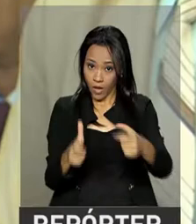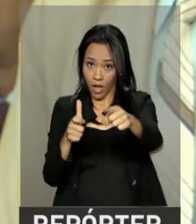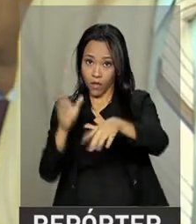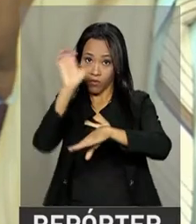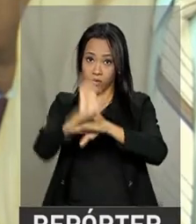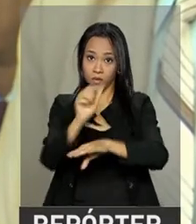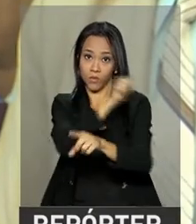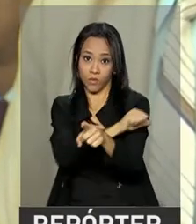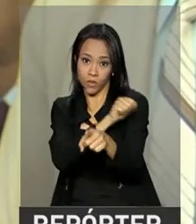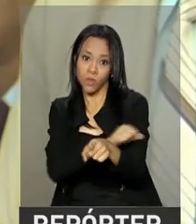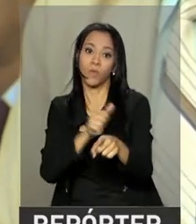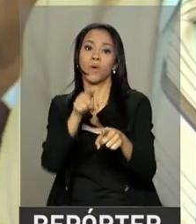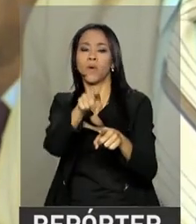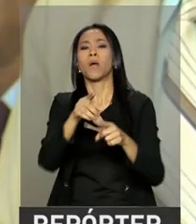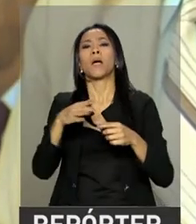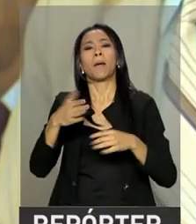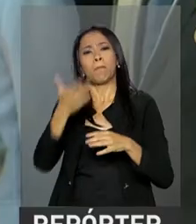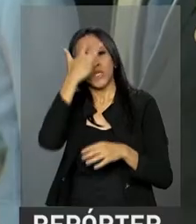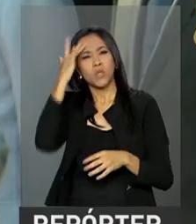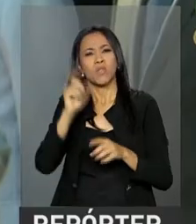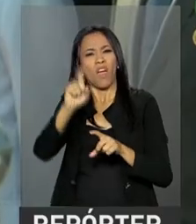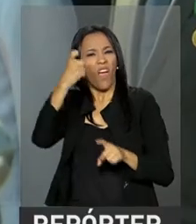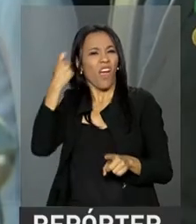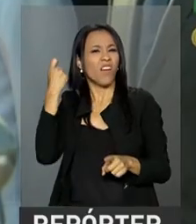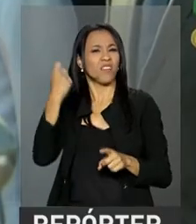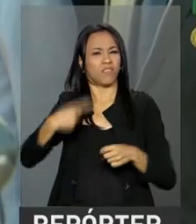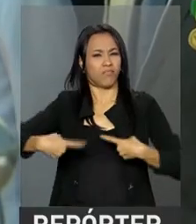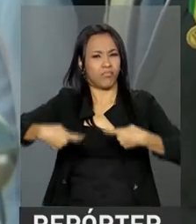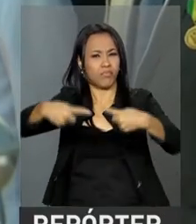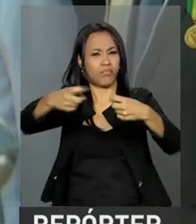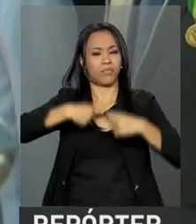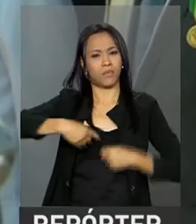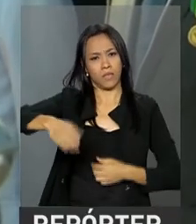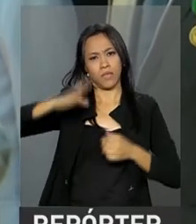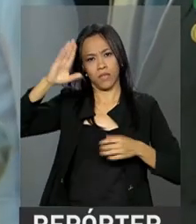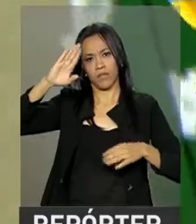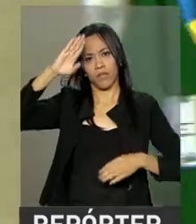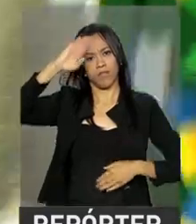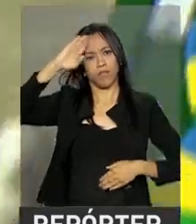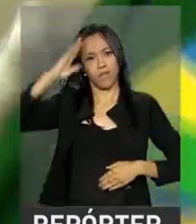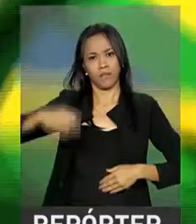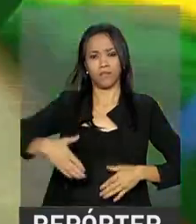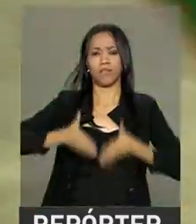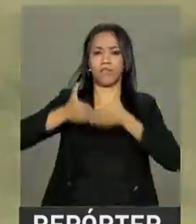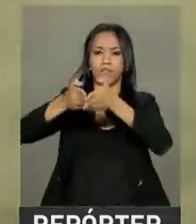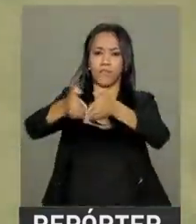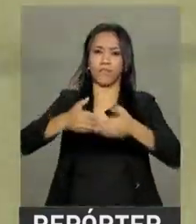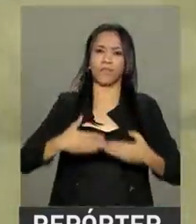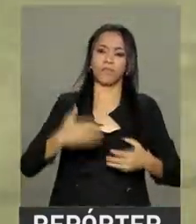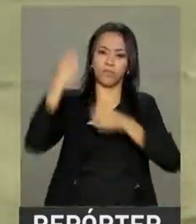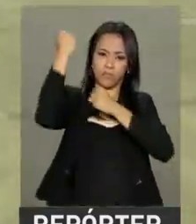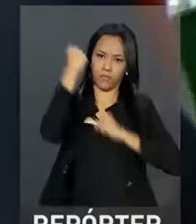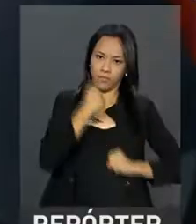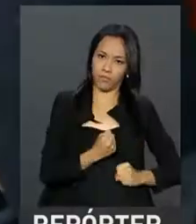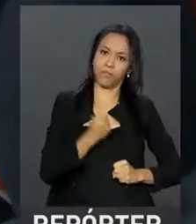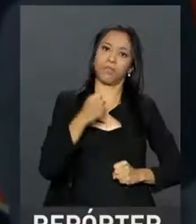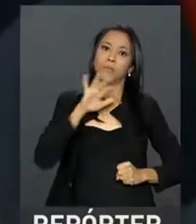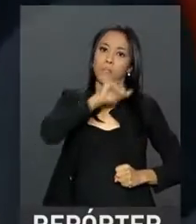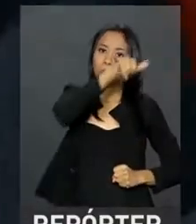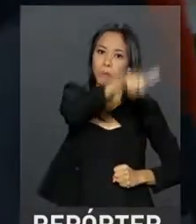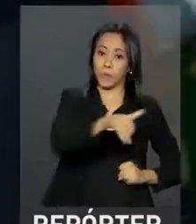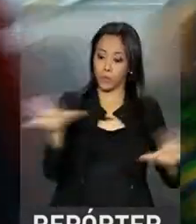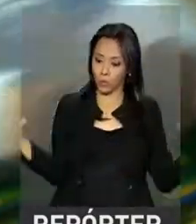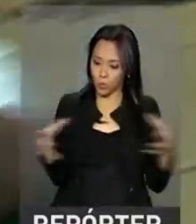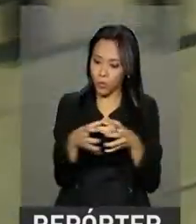Janeiro, veteranos e ex-combatentes da Marinha, Exército e Aeronáutica, além de civis e militares que contribuíram para